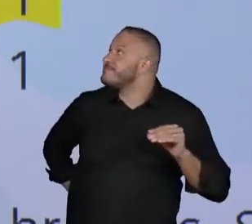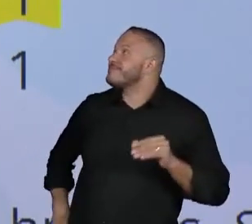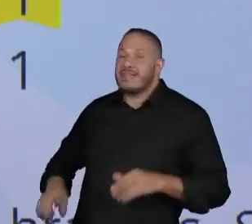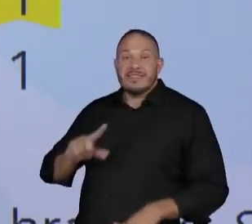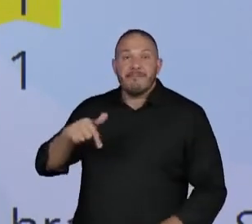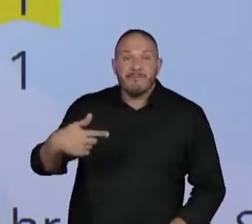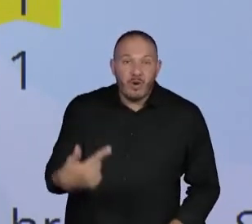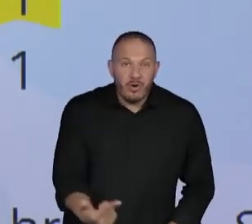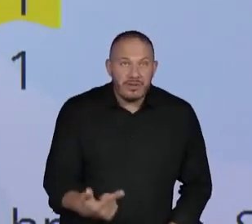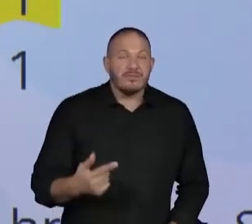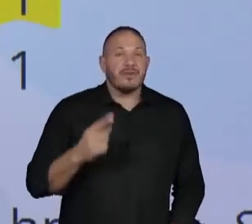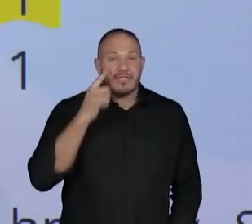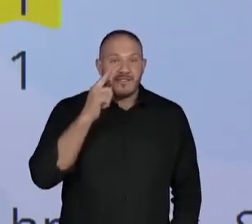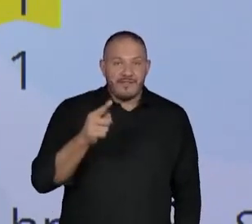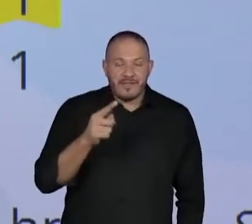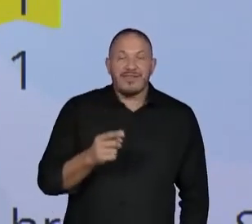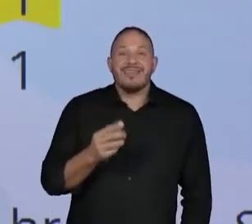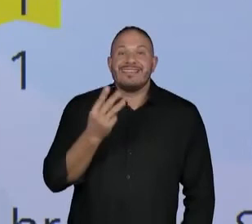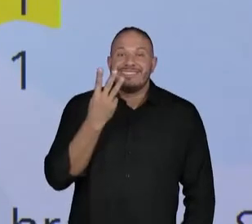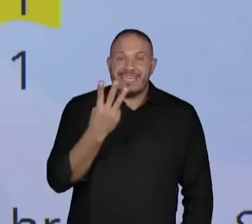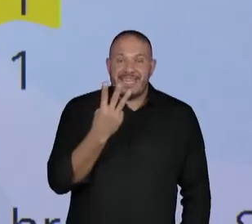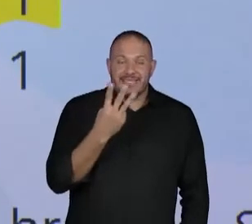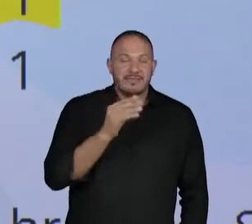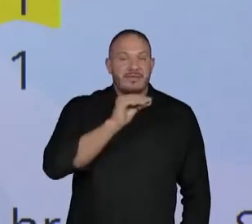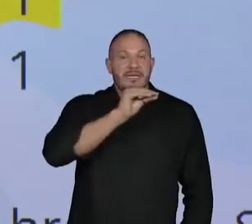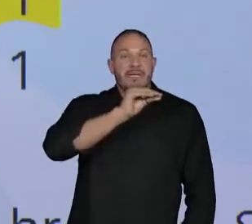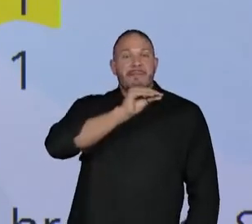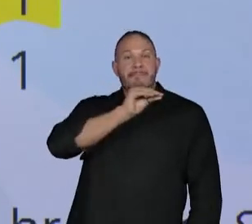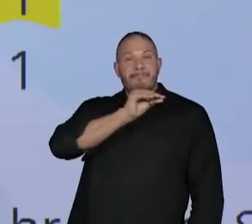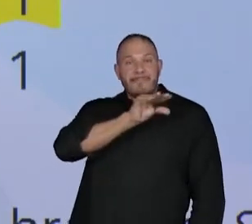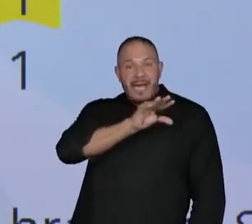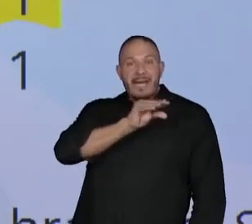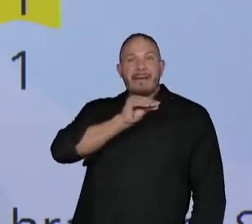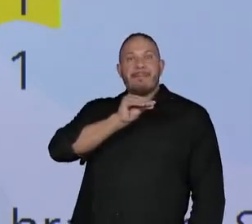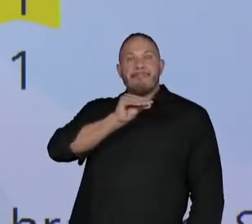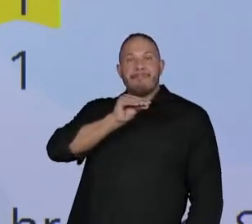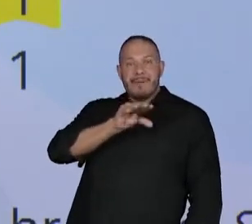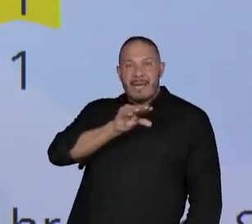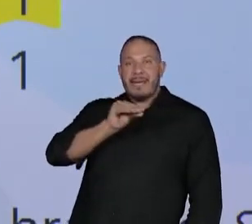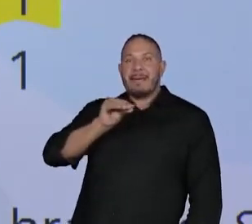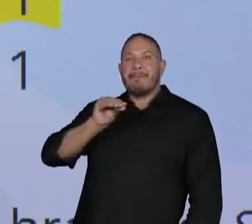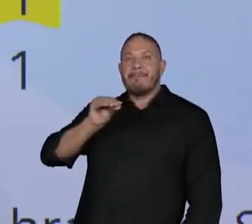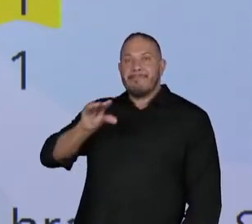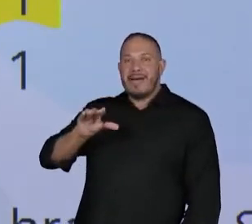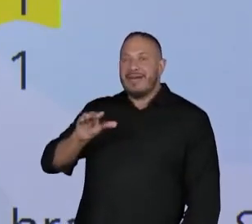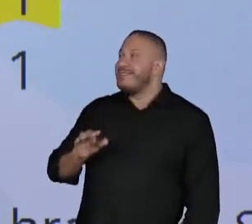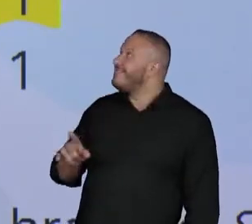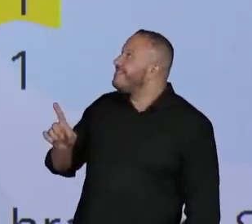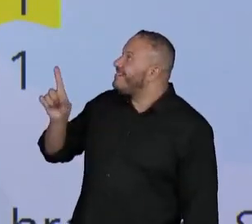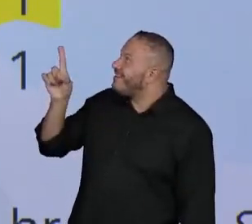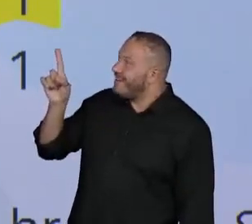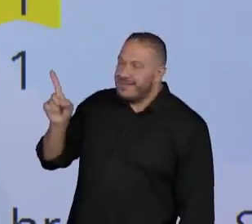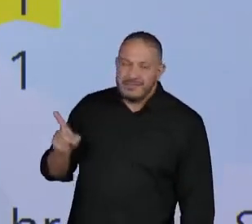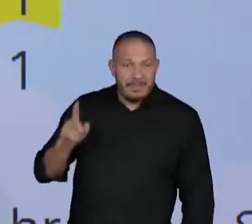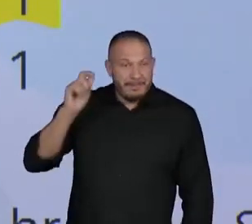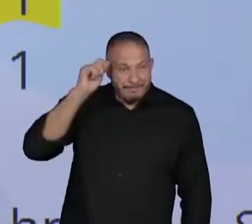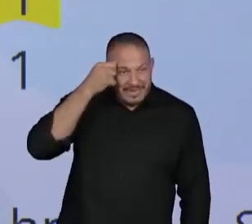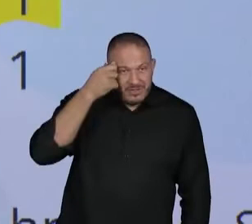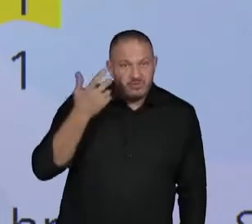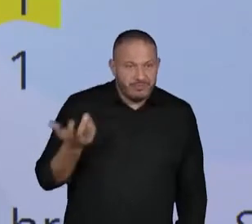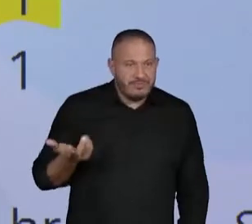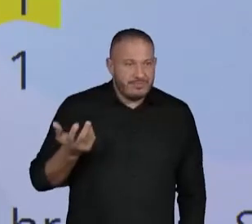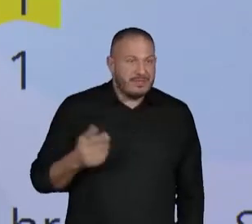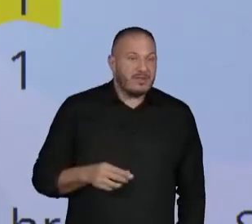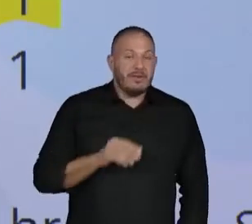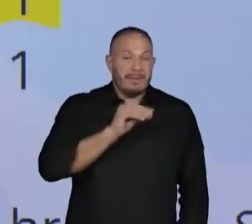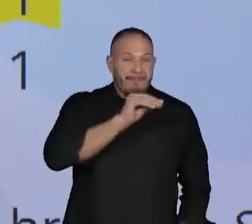mesmo. Aí você vai ter uma sequência de 3 quadradinhos que vão estar ligados. Então, você vai ter que colocar preto. Ah, então esse